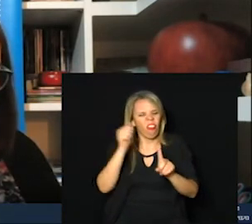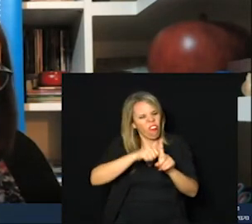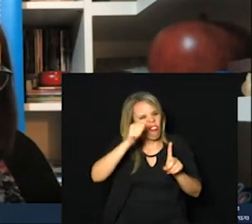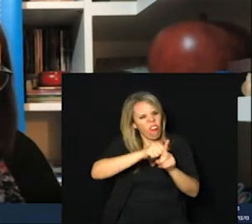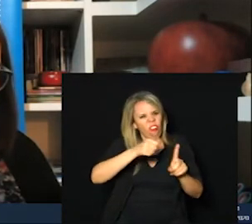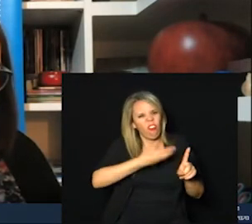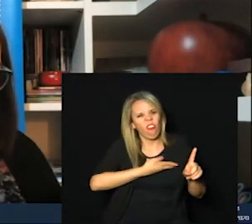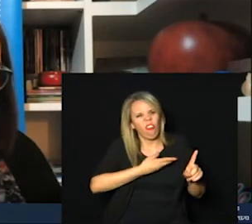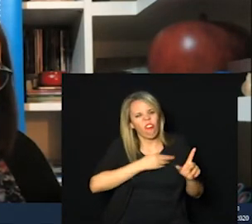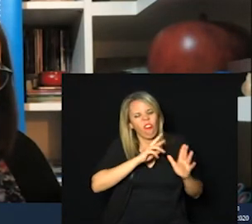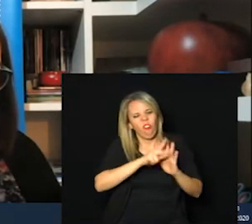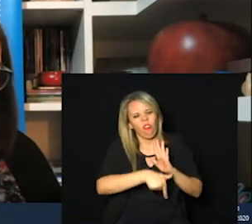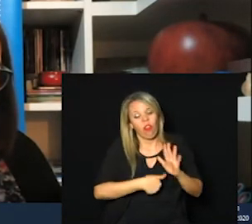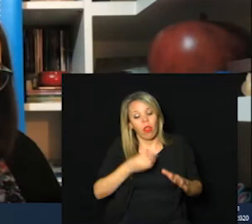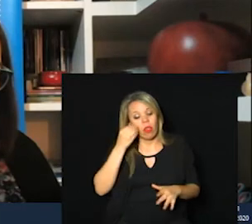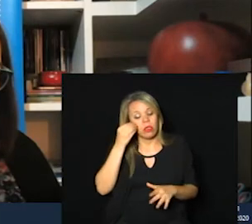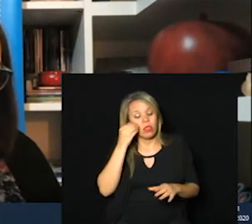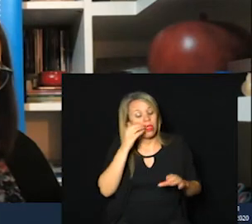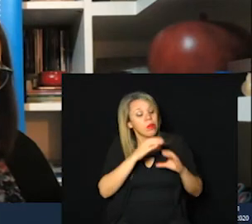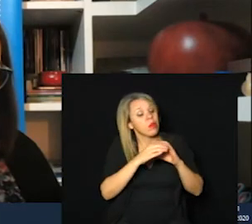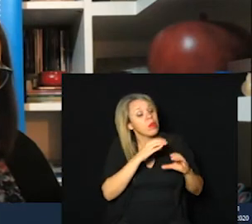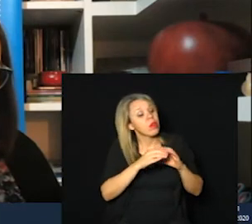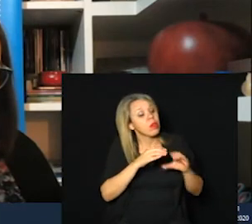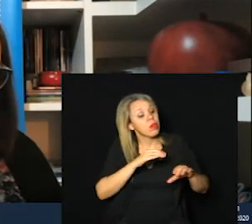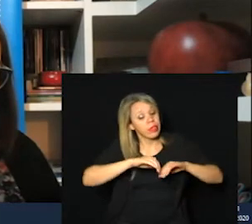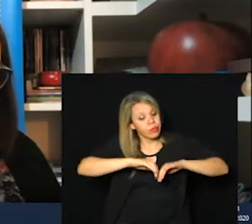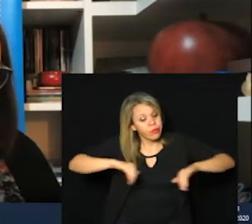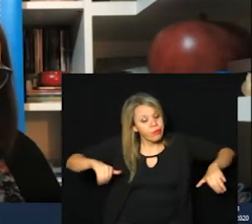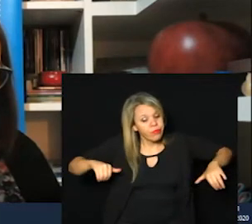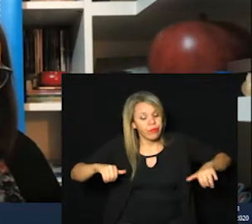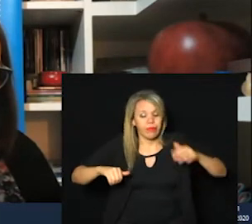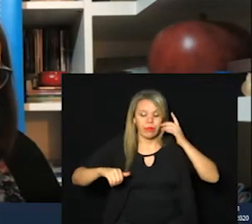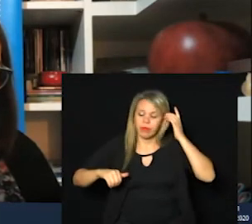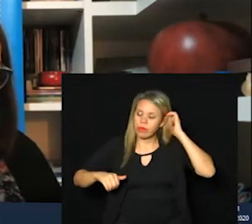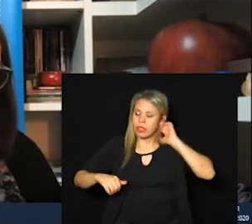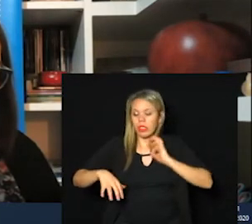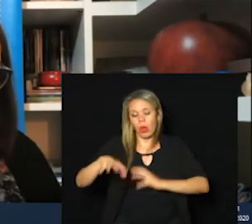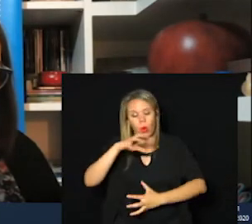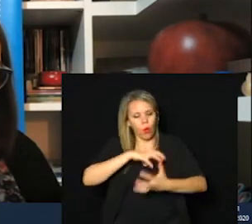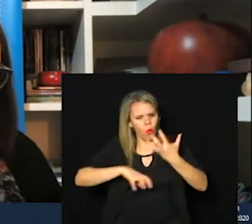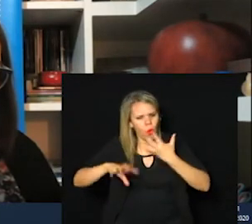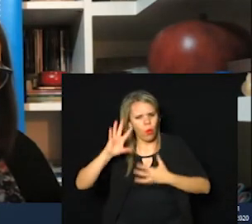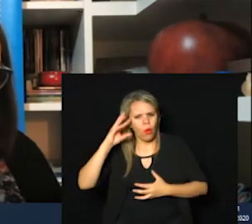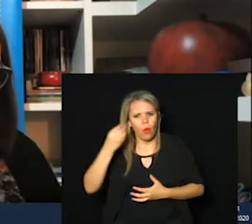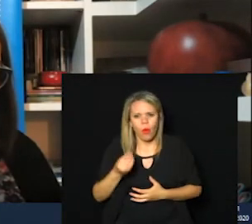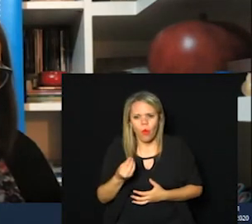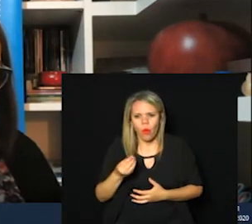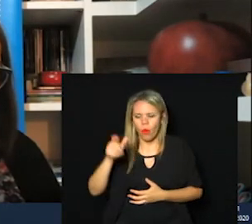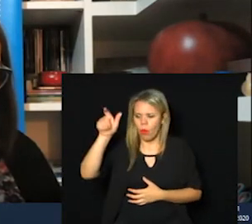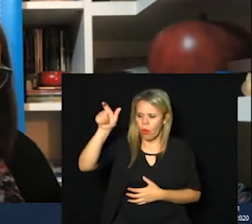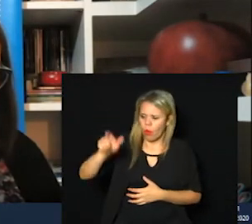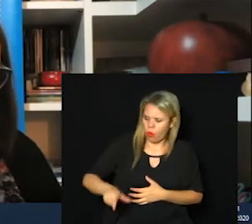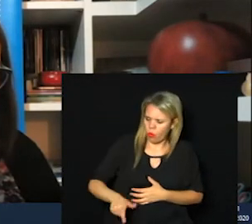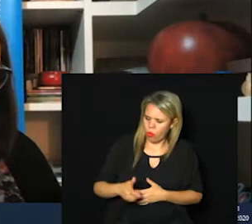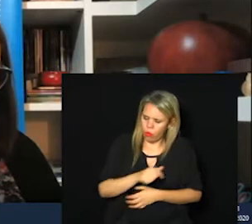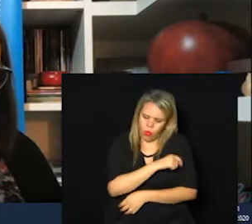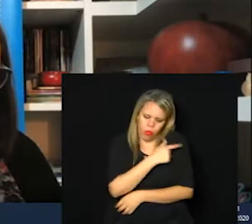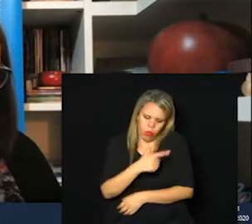colegas, quando tentei mediar o conflito, tentando fazê-los entender o que estava acontecendo, ele foi muito